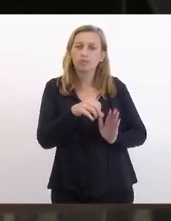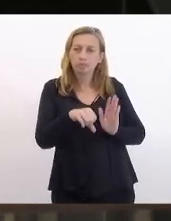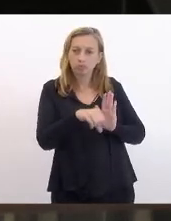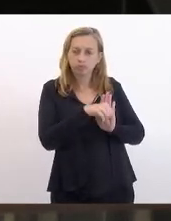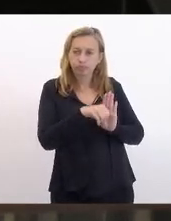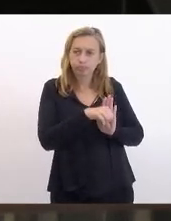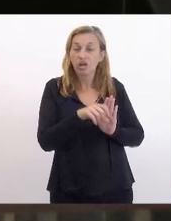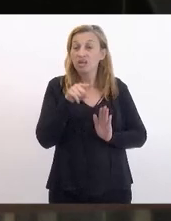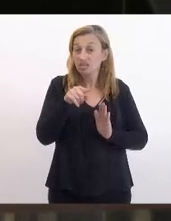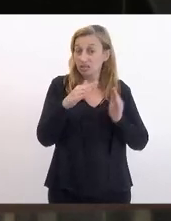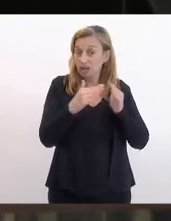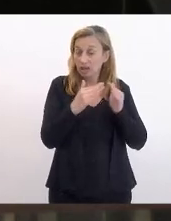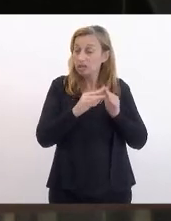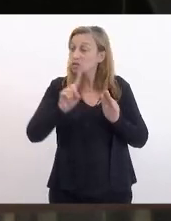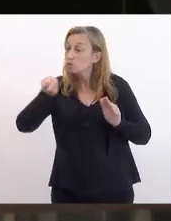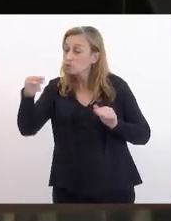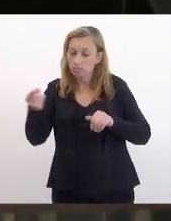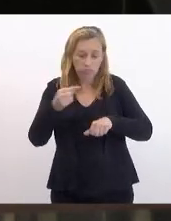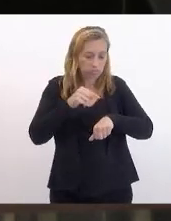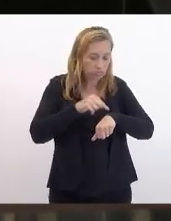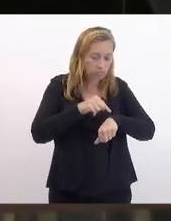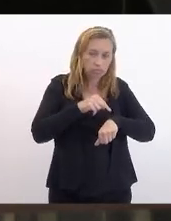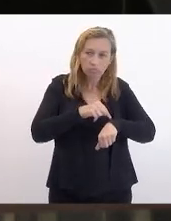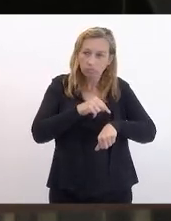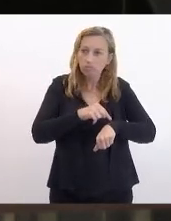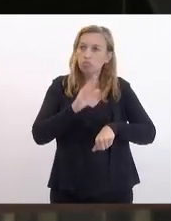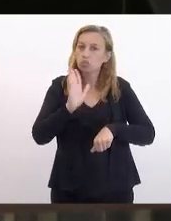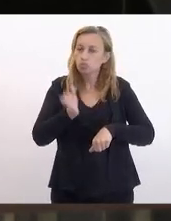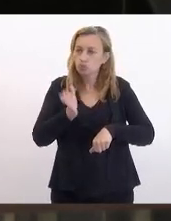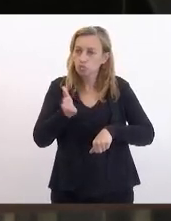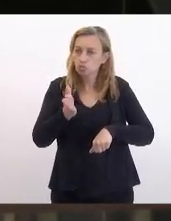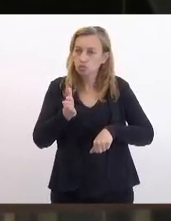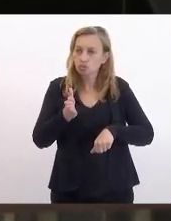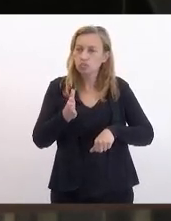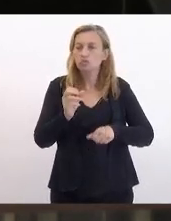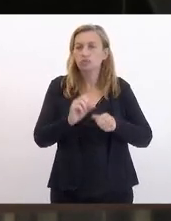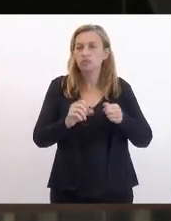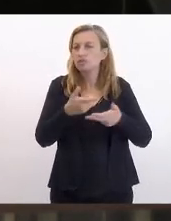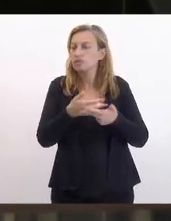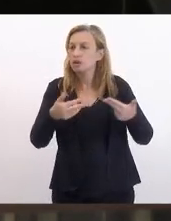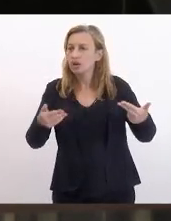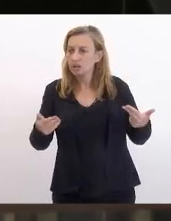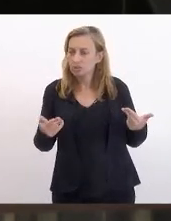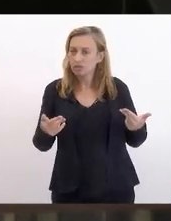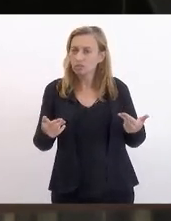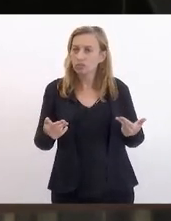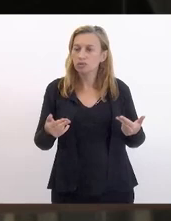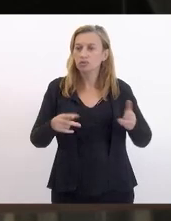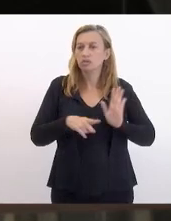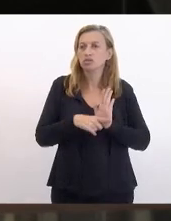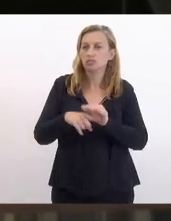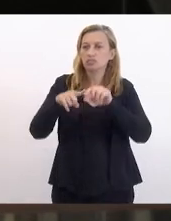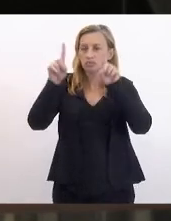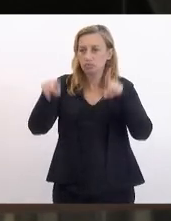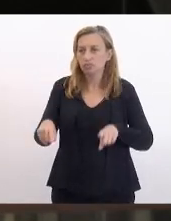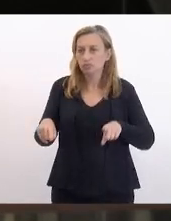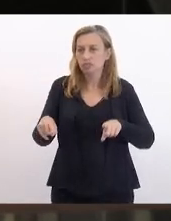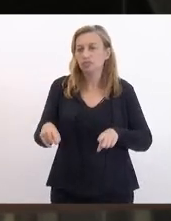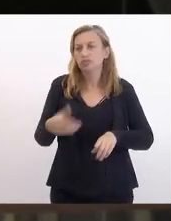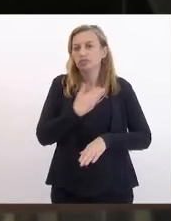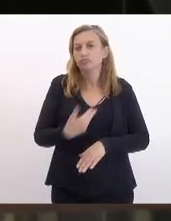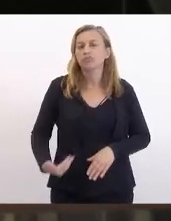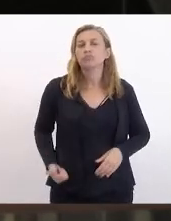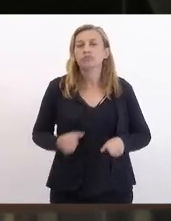e esta casa em outros momentos já iniciou muito dos Servidores Públicos nos anos de